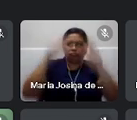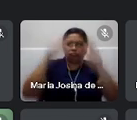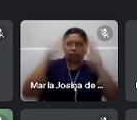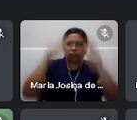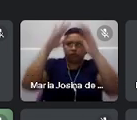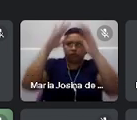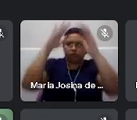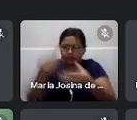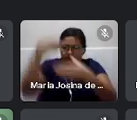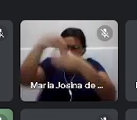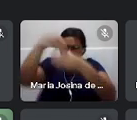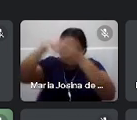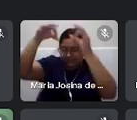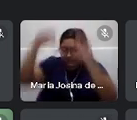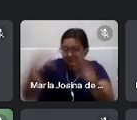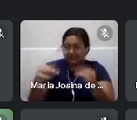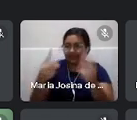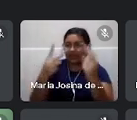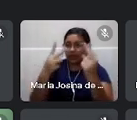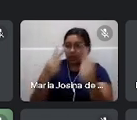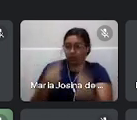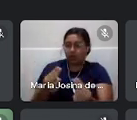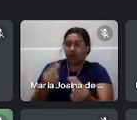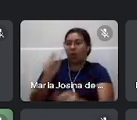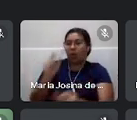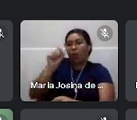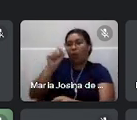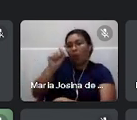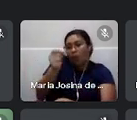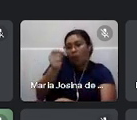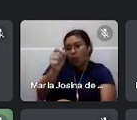cair dentro do quadrado menor. Então,